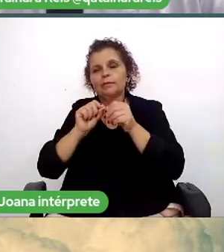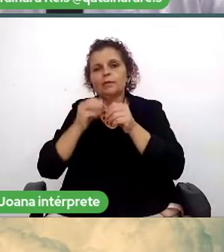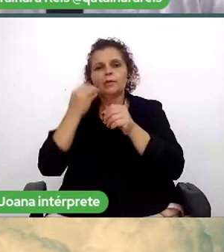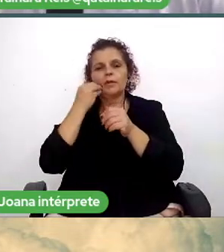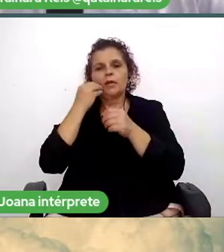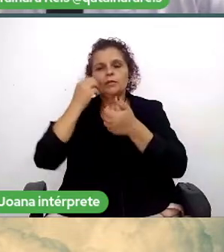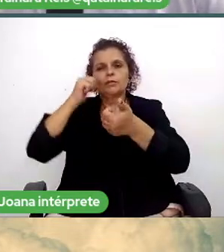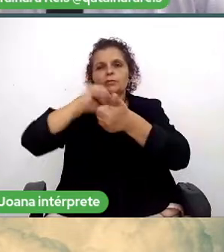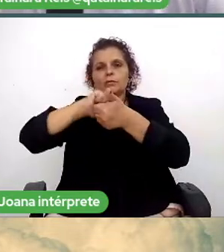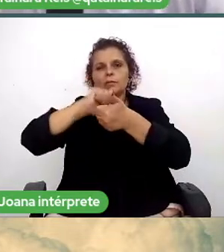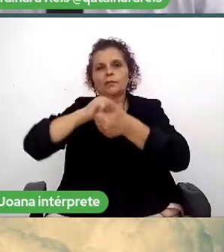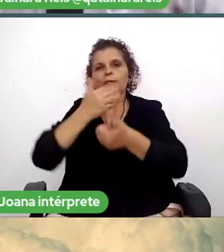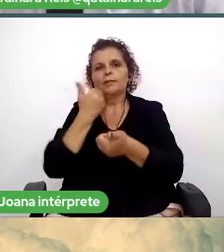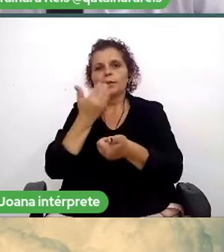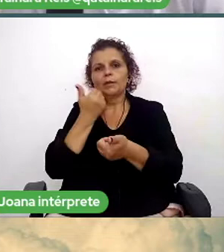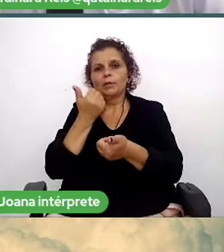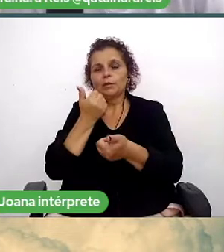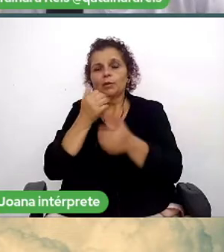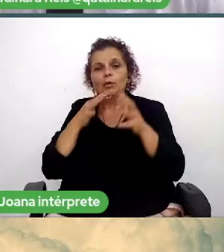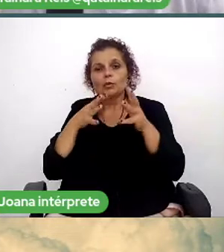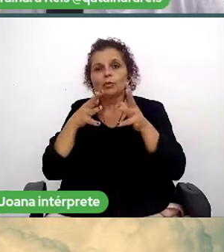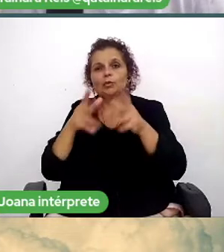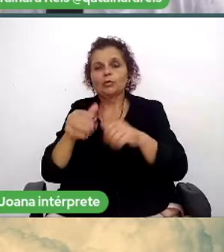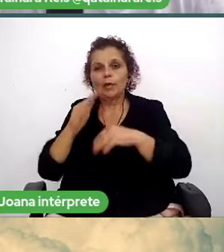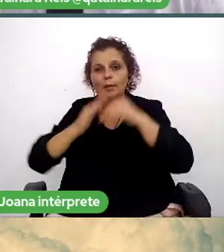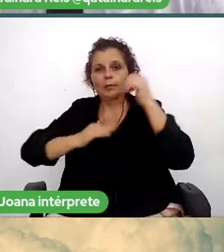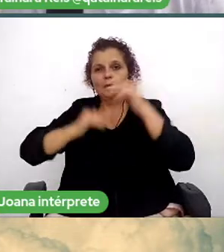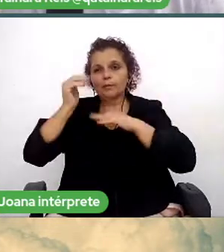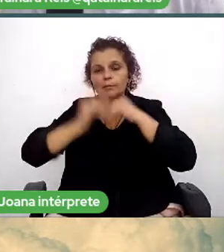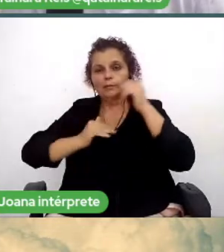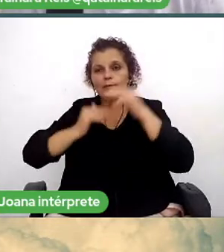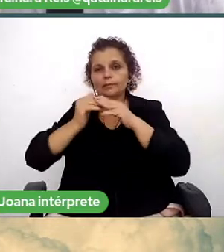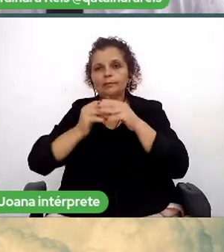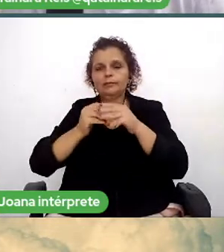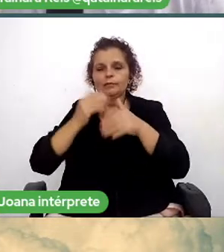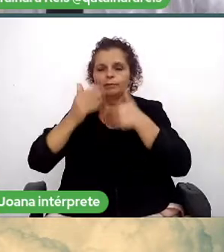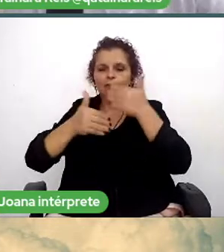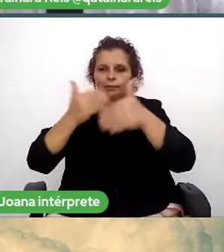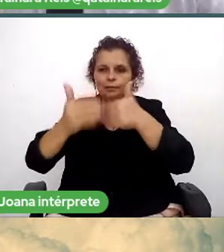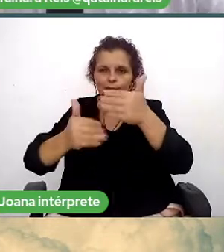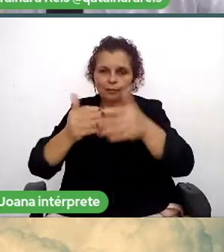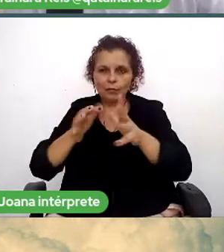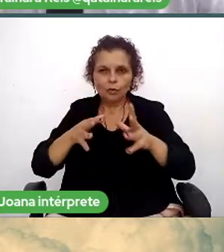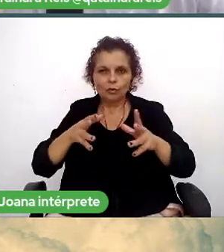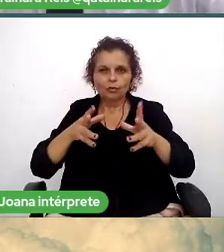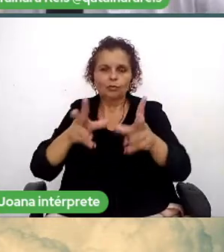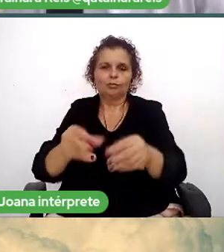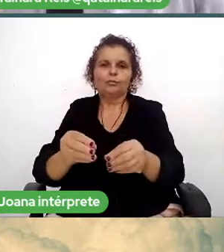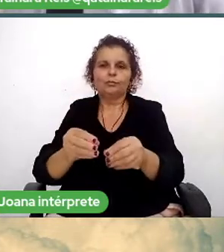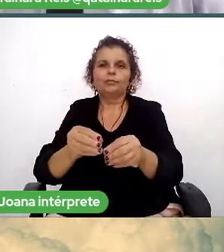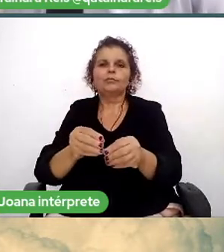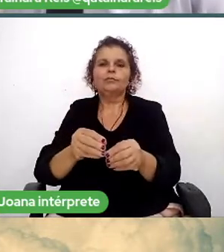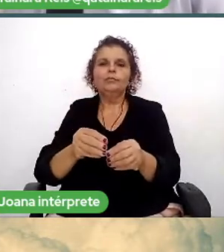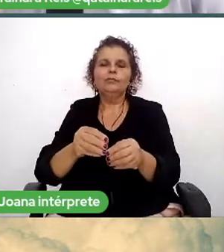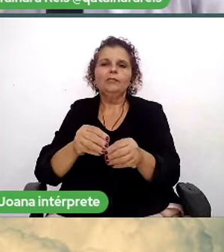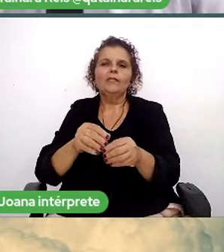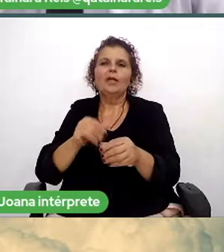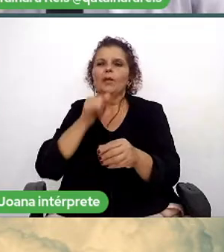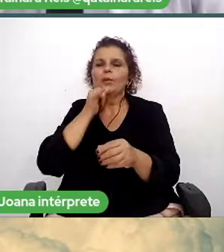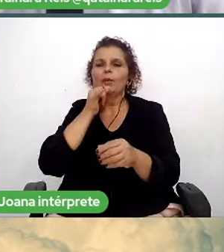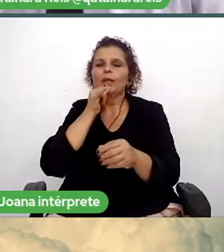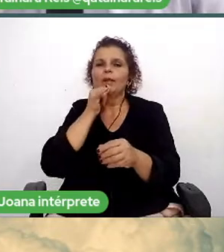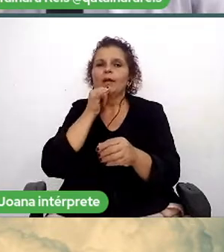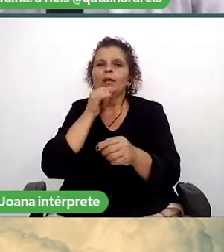qualidade, melhor. E todas essas atividades, elas vão perdurar durante todo o ciclo de vida. Então, não é que a gente vai só antecipar